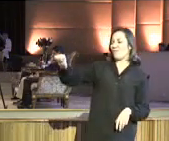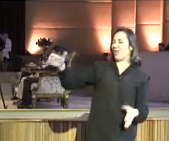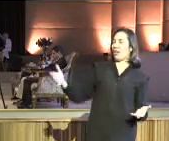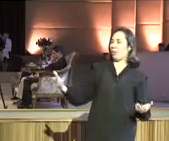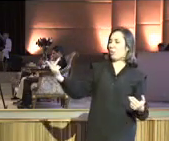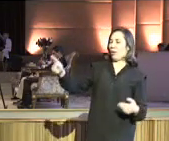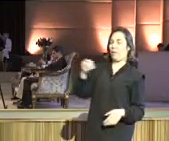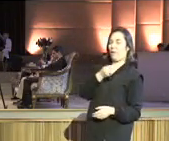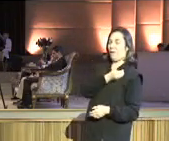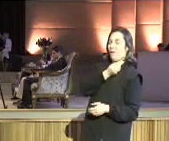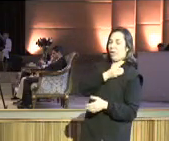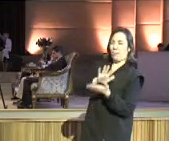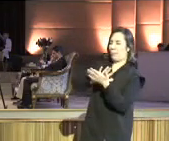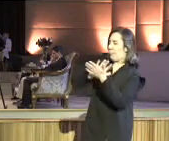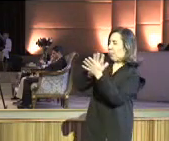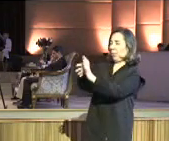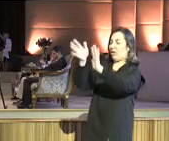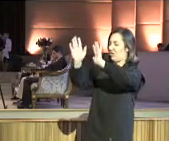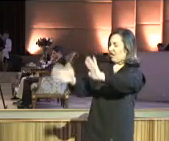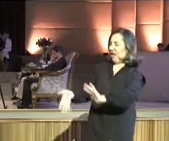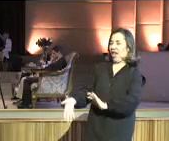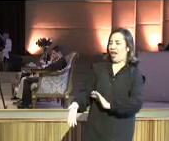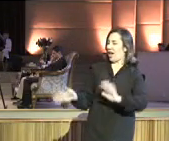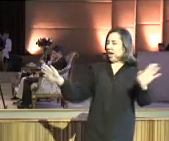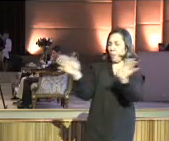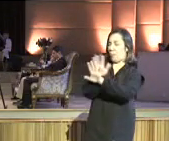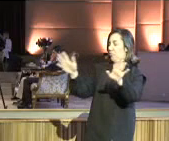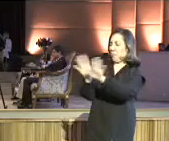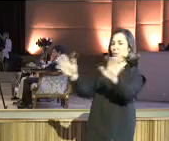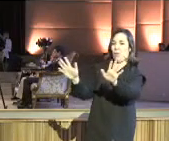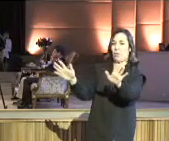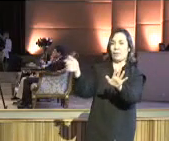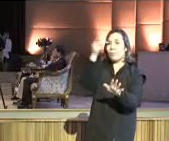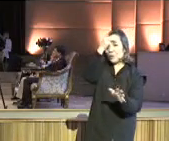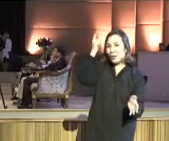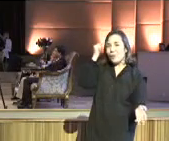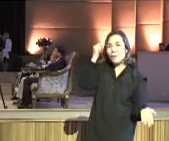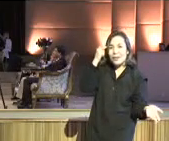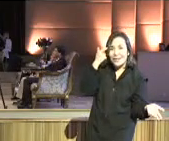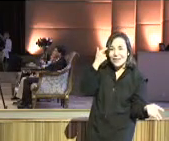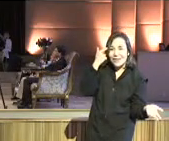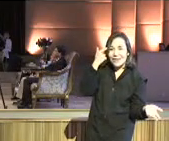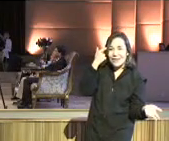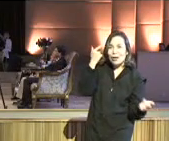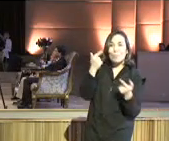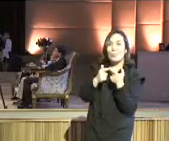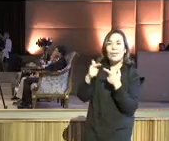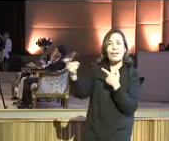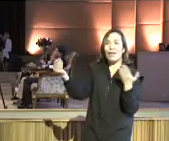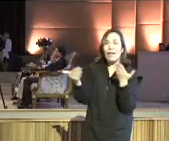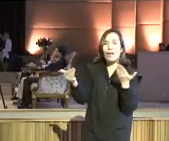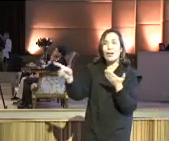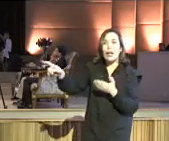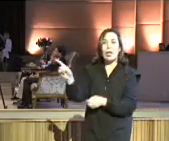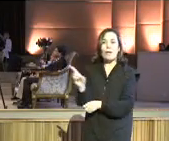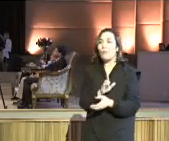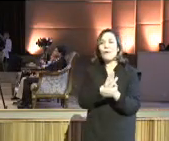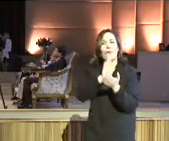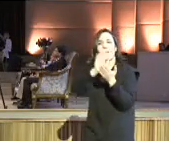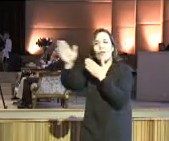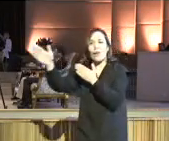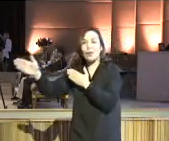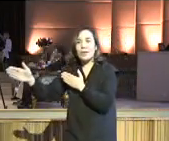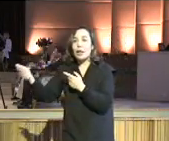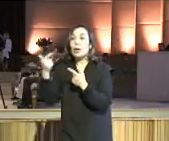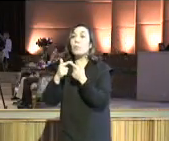não é? A gente vai ter, Jerusalém está em cima do Monte Sião, não é? E aí tem um vale aqui, e